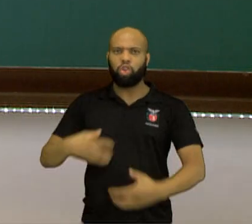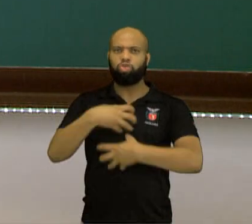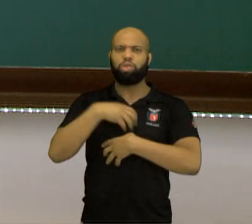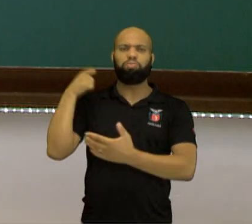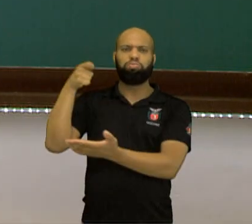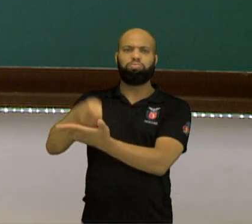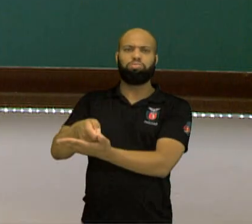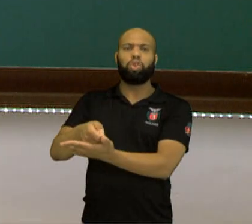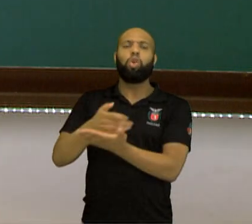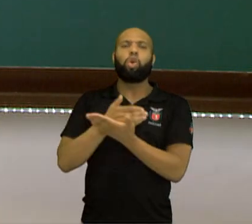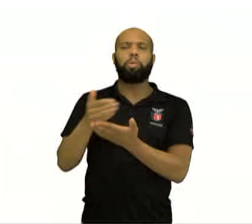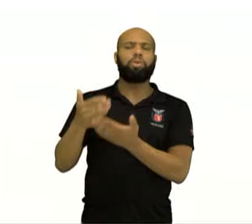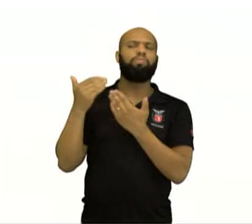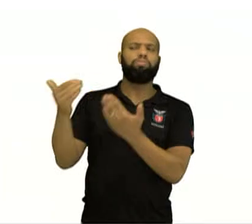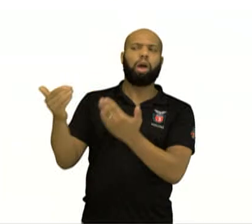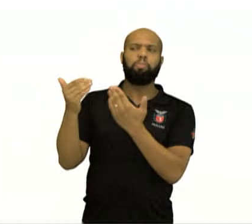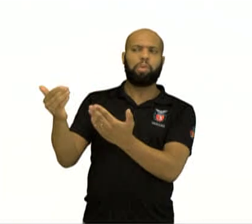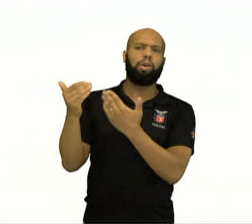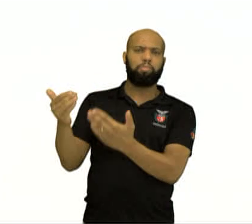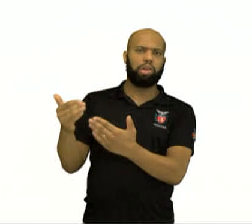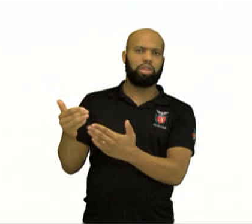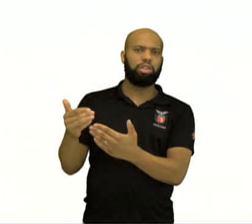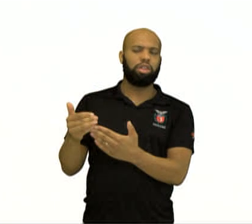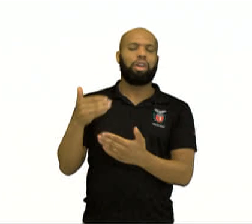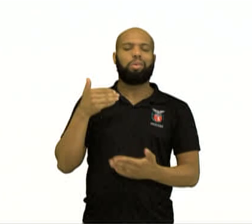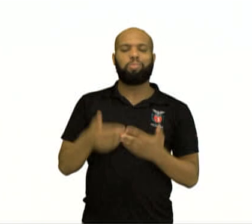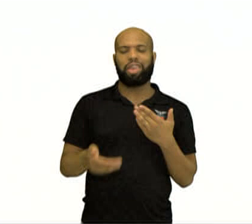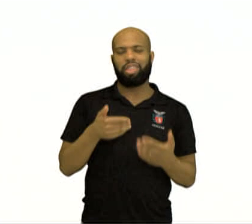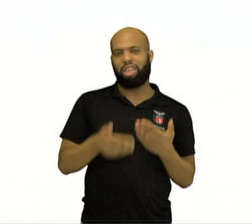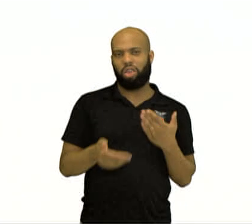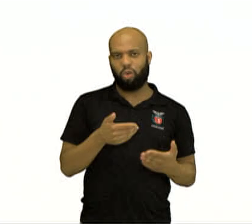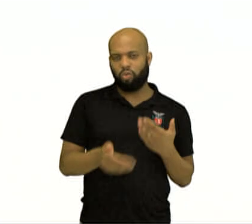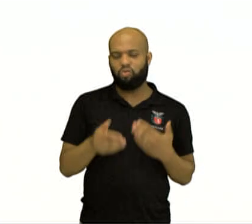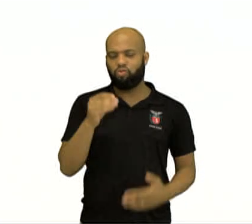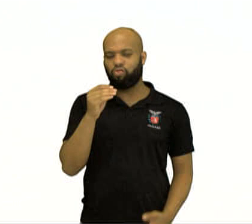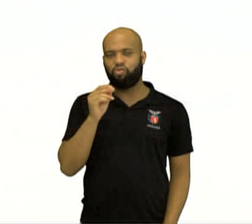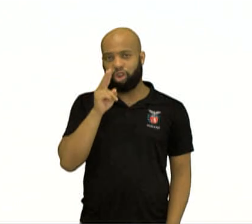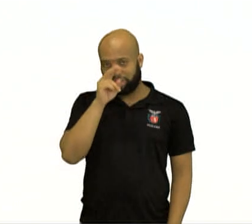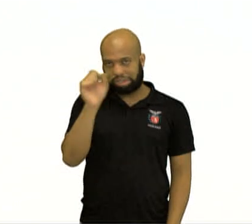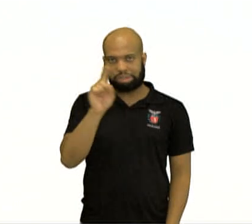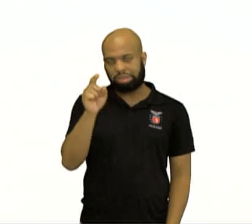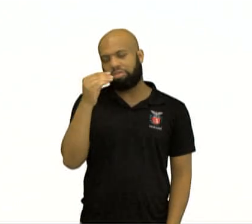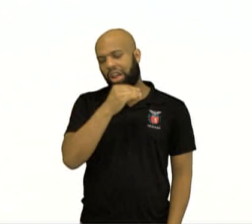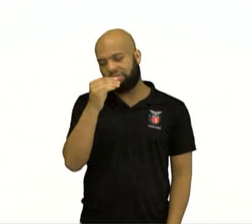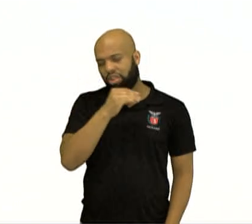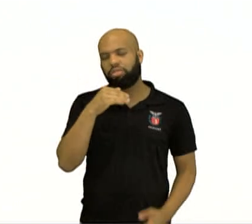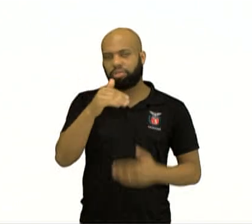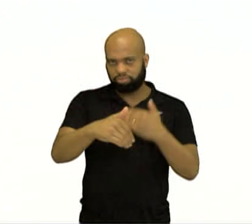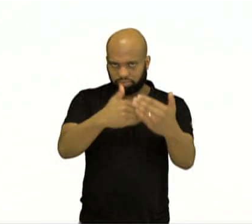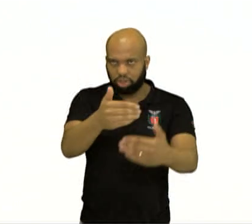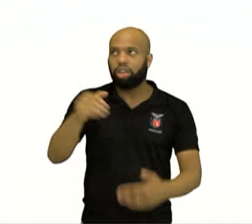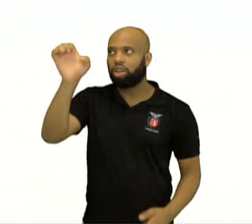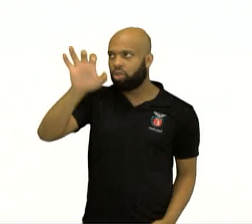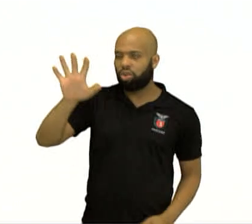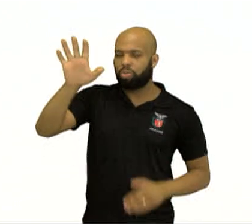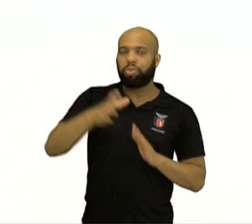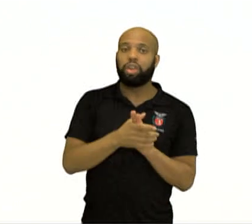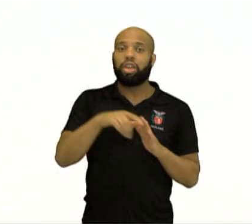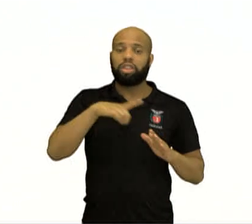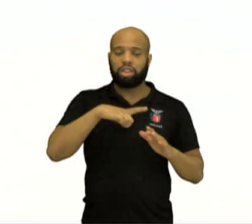a ser questionada e, pouco a pouco, foi perdendo força em toda a Europa. Movimentos